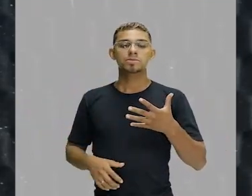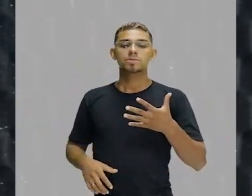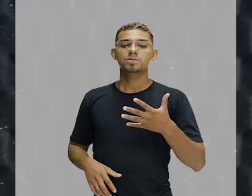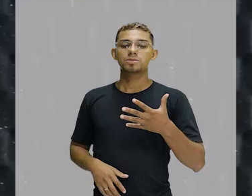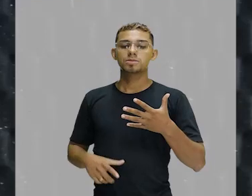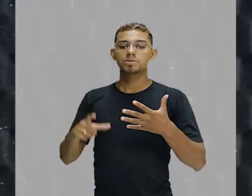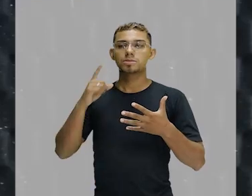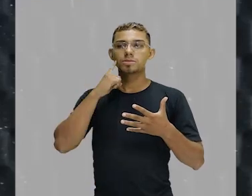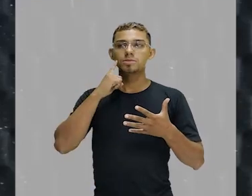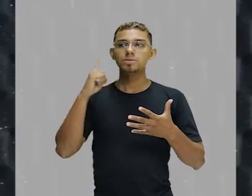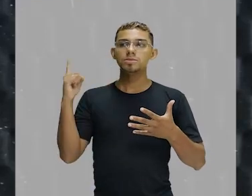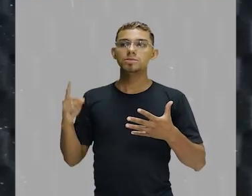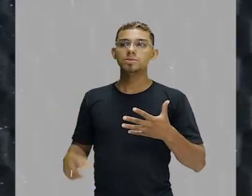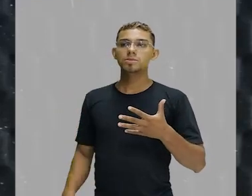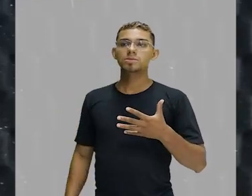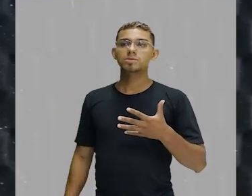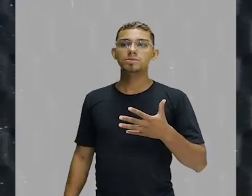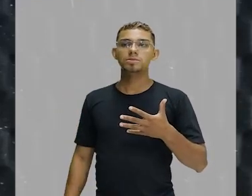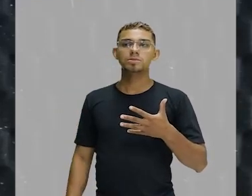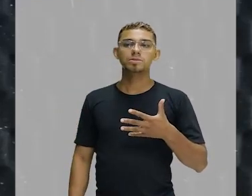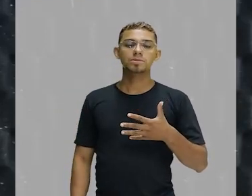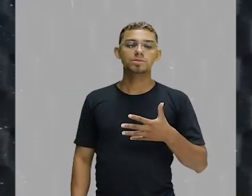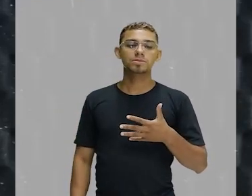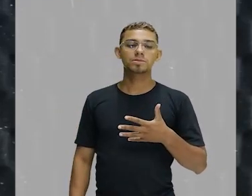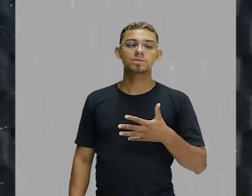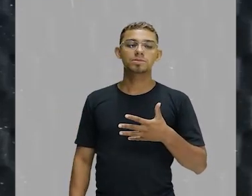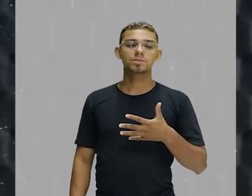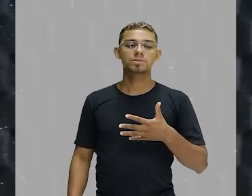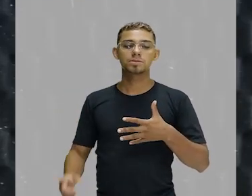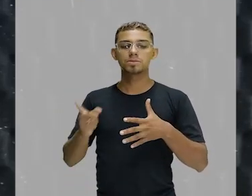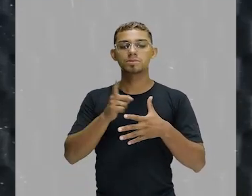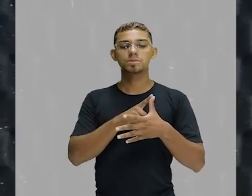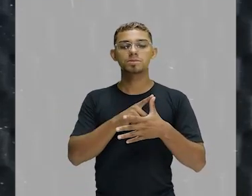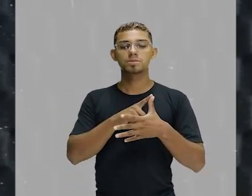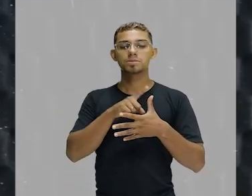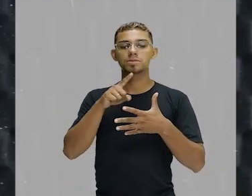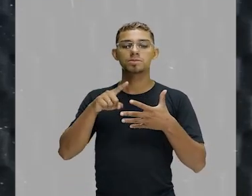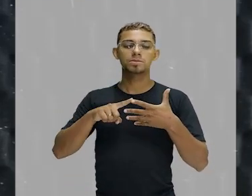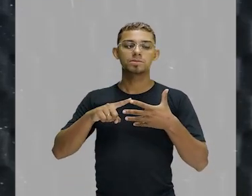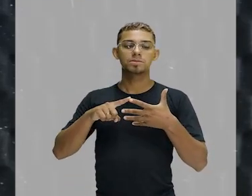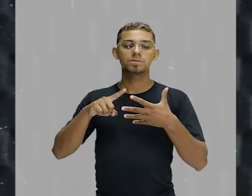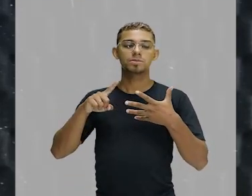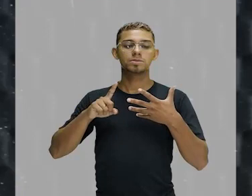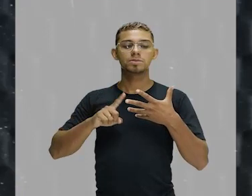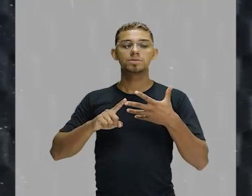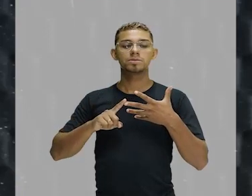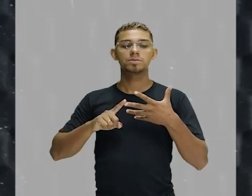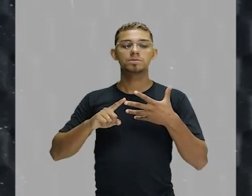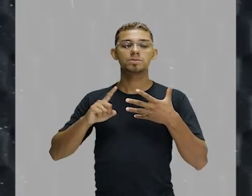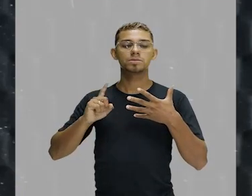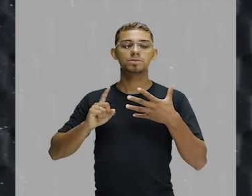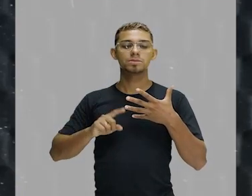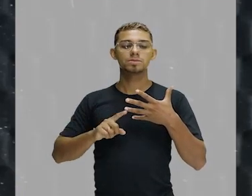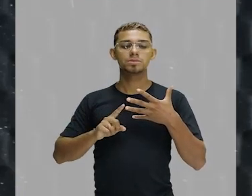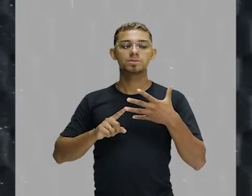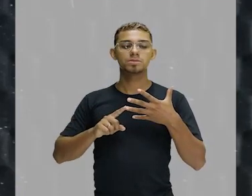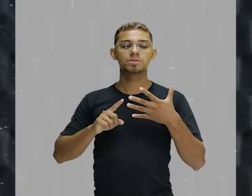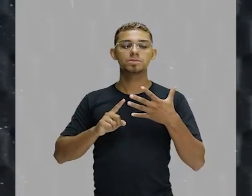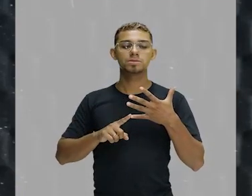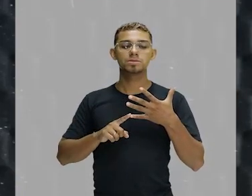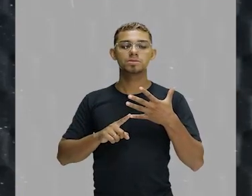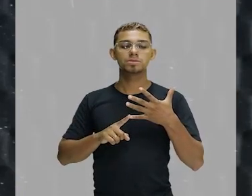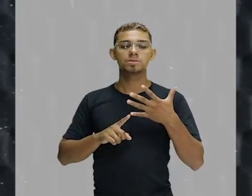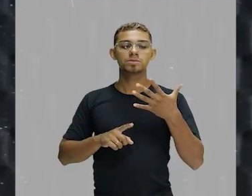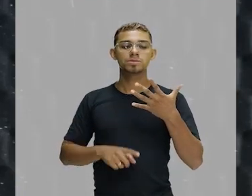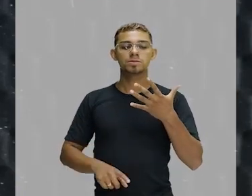subfases. Qual é a sequência? Eu tenho aqui o leptóteno, zigóteno, paquíteno, diplóteno,